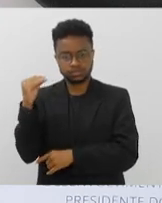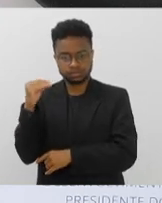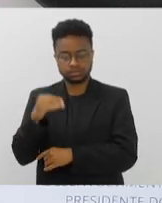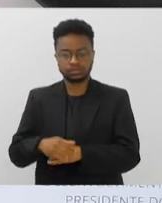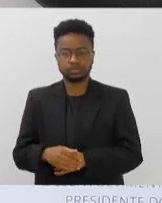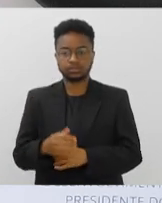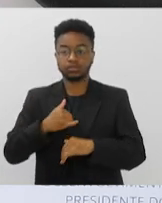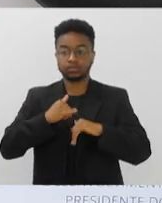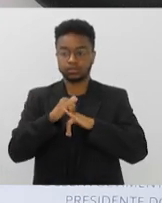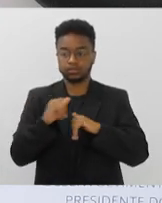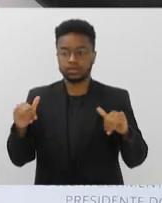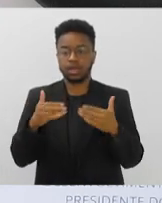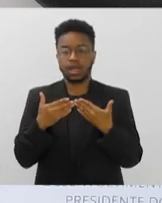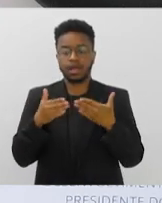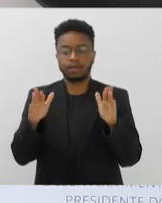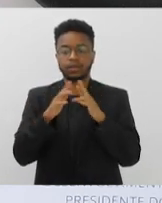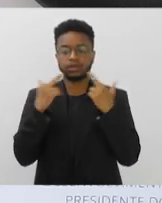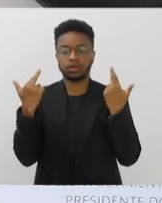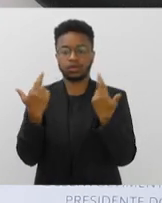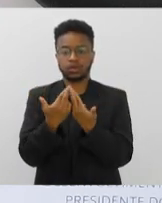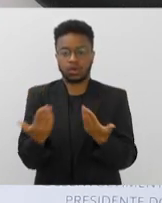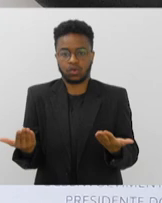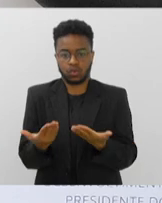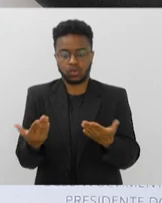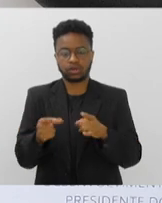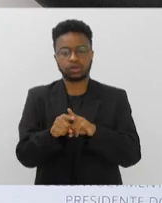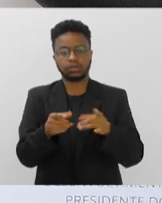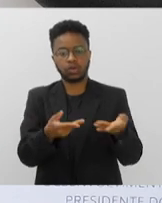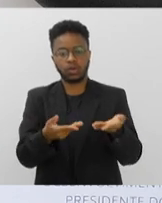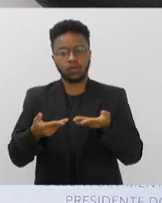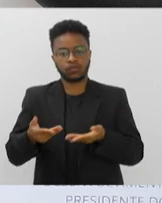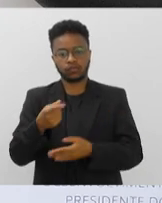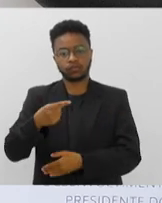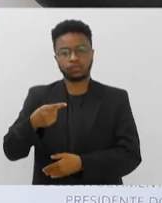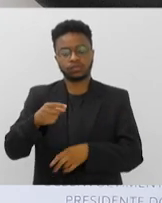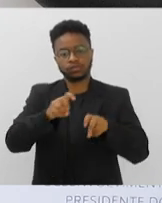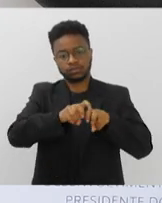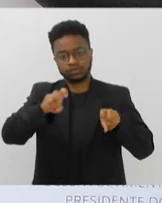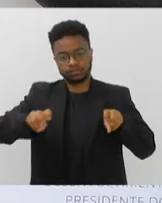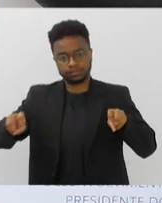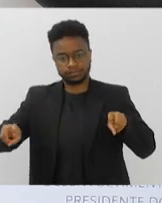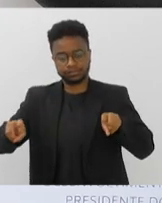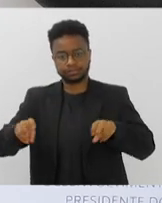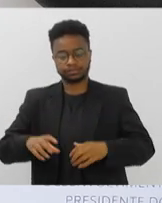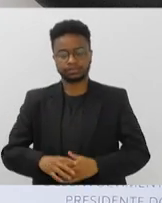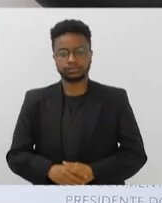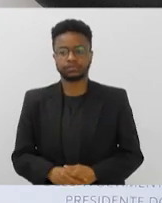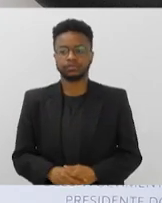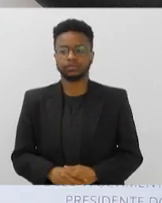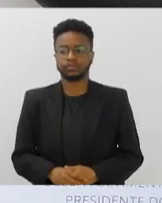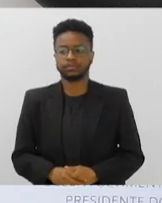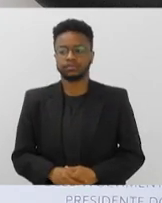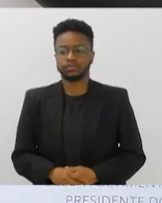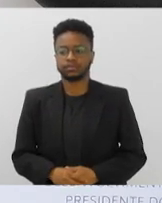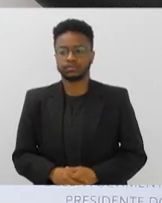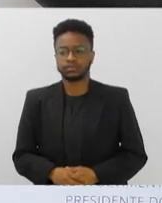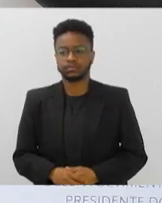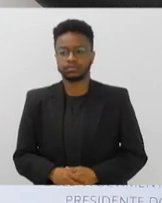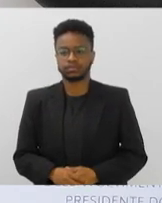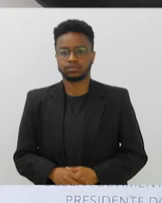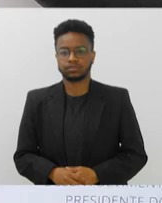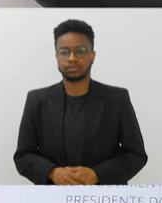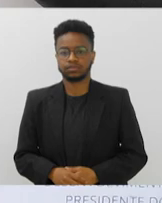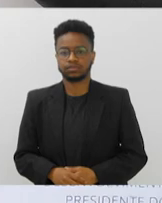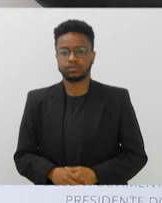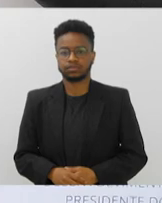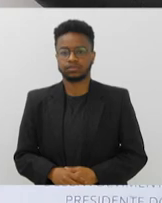declaro aberta essa reunião e convido para compor a mesa o o excelentíssimo